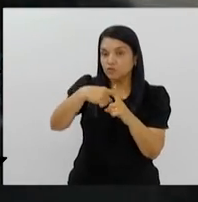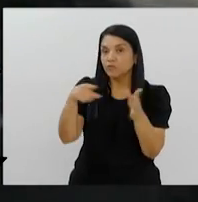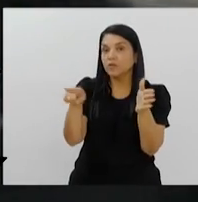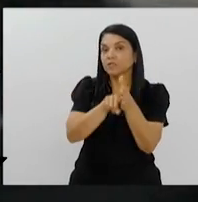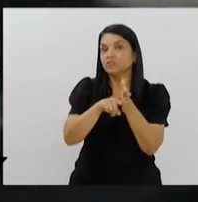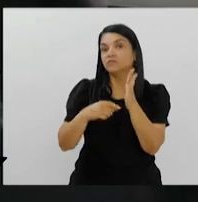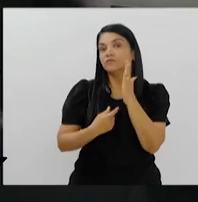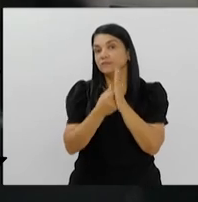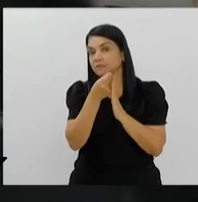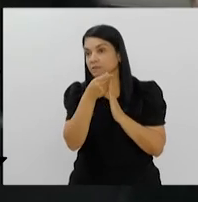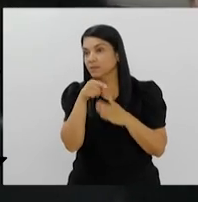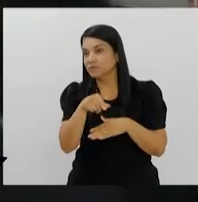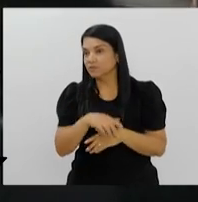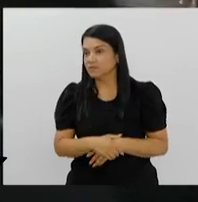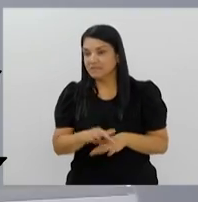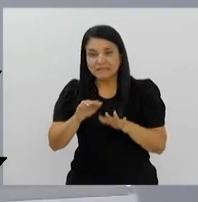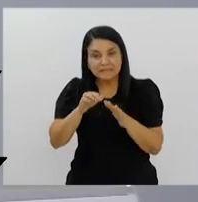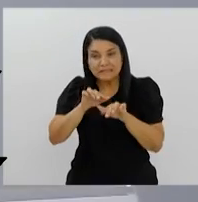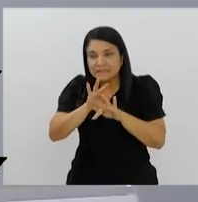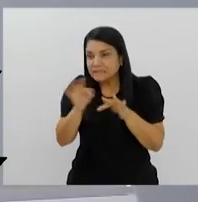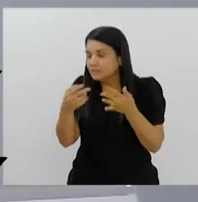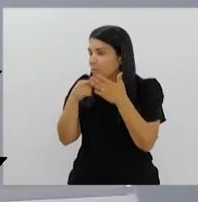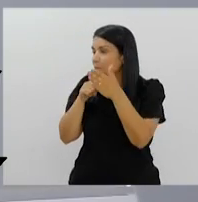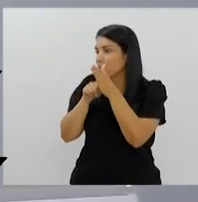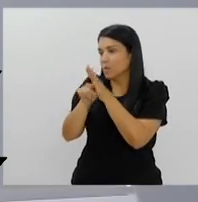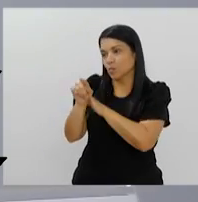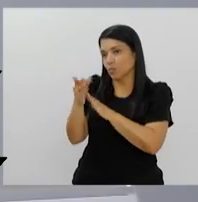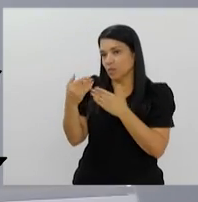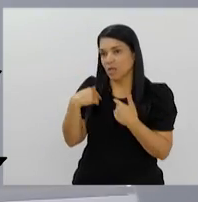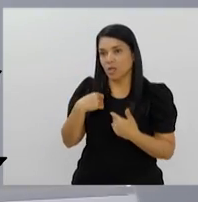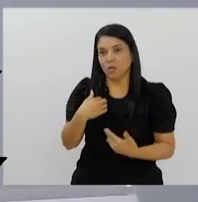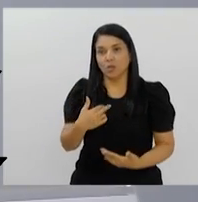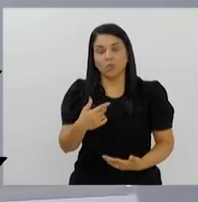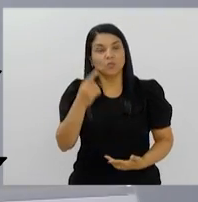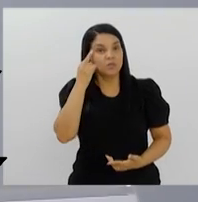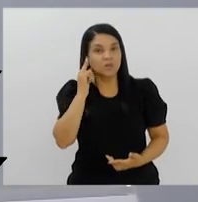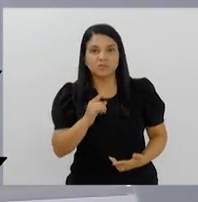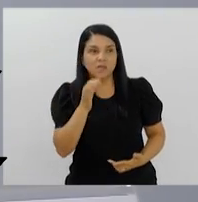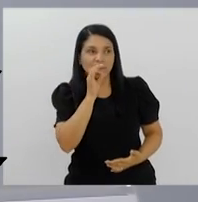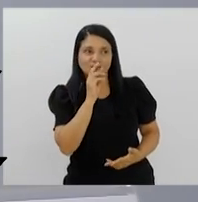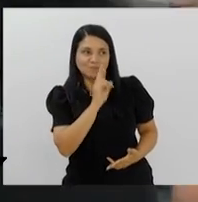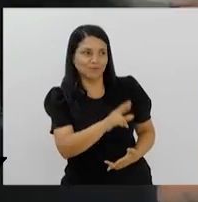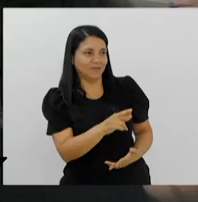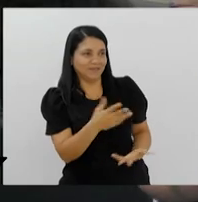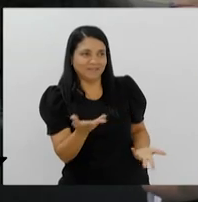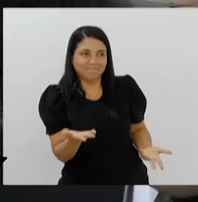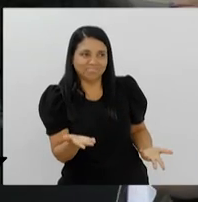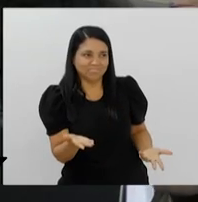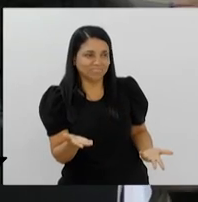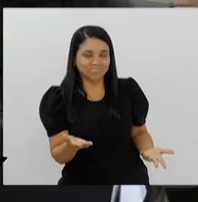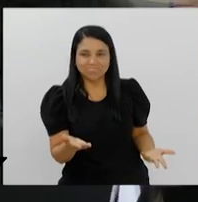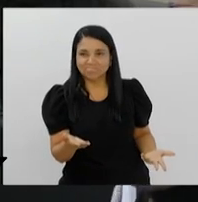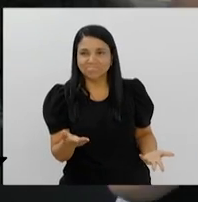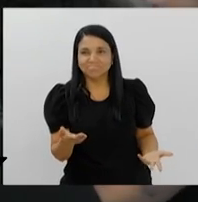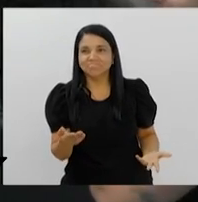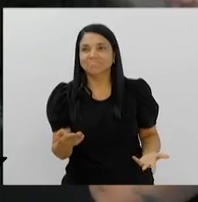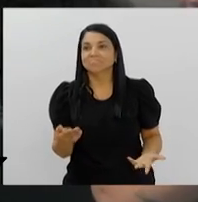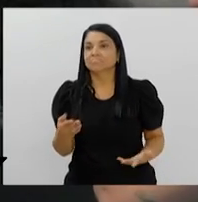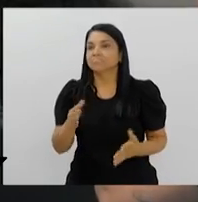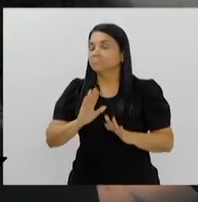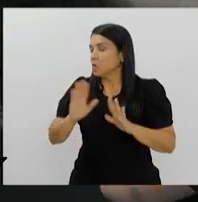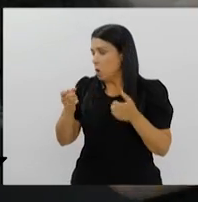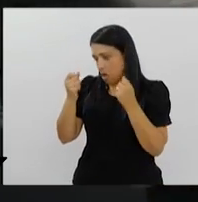simples a pergunta excelência Eu não sei responder essa pergunta não sei não sei responder tá bom tá